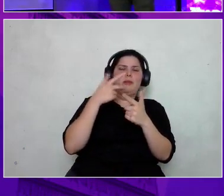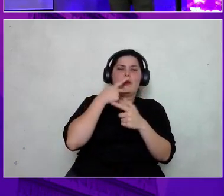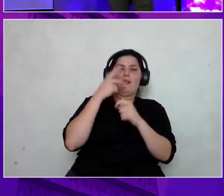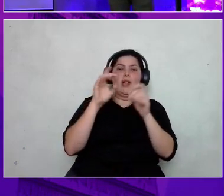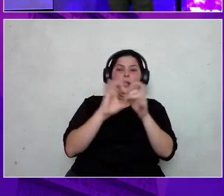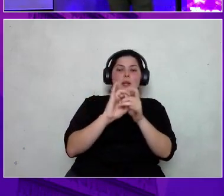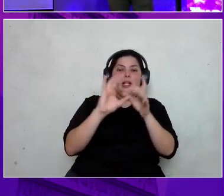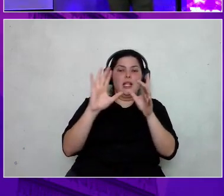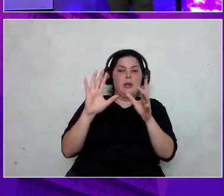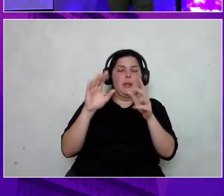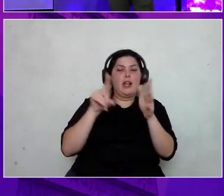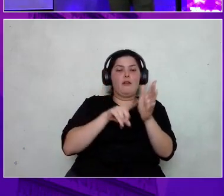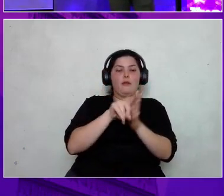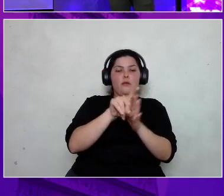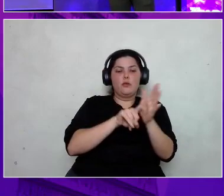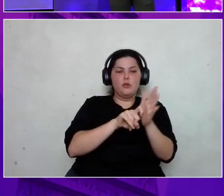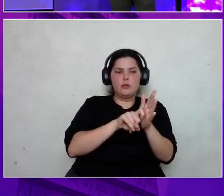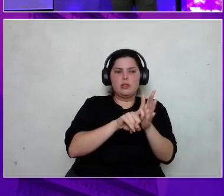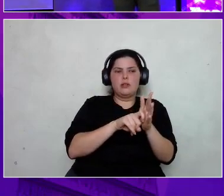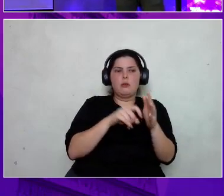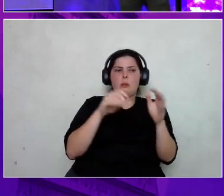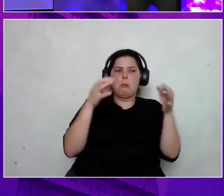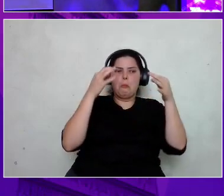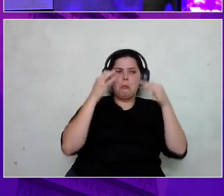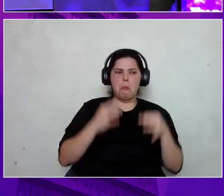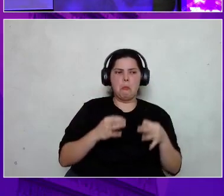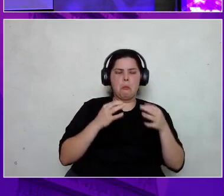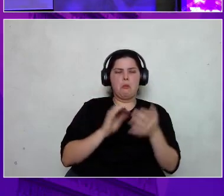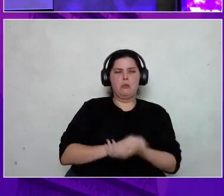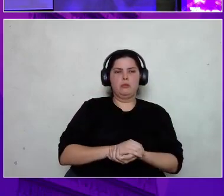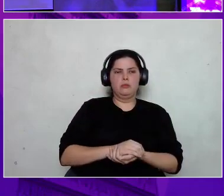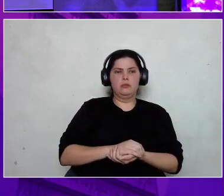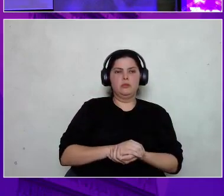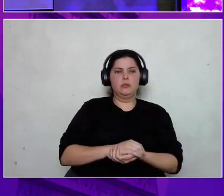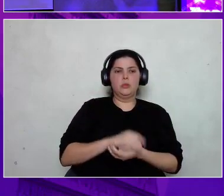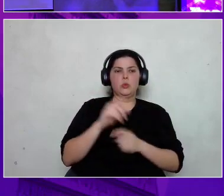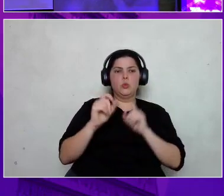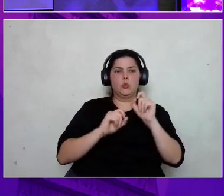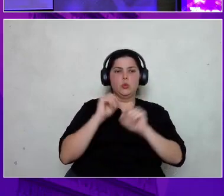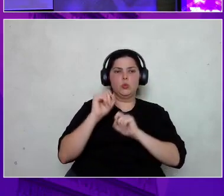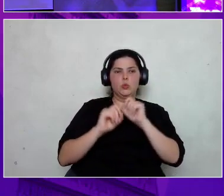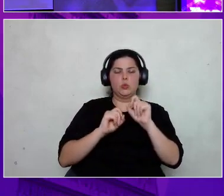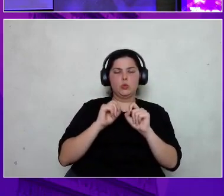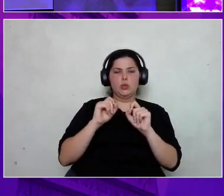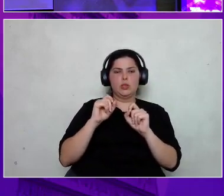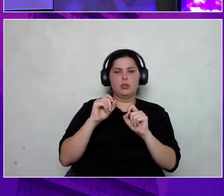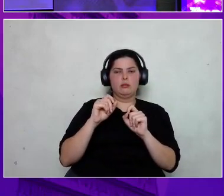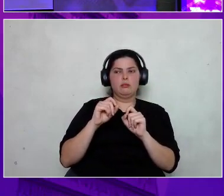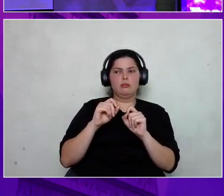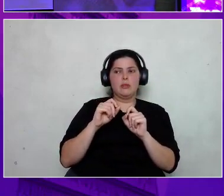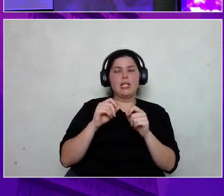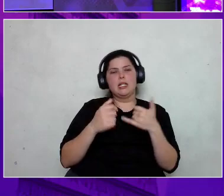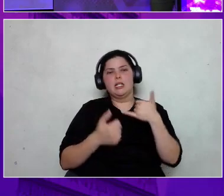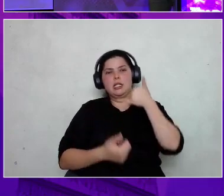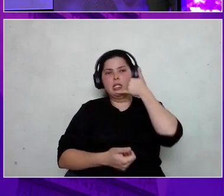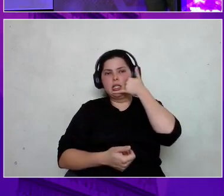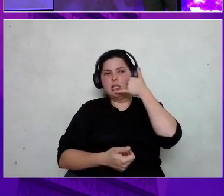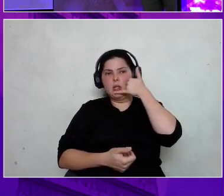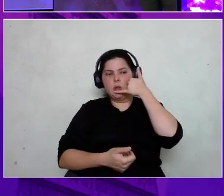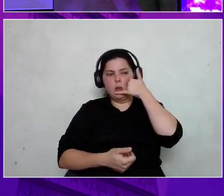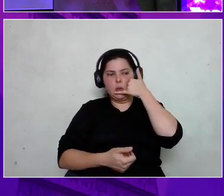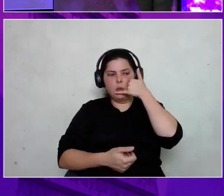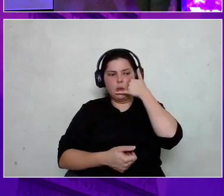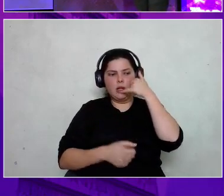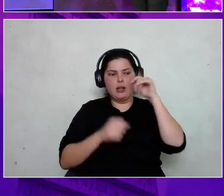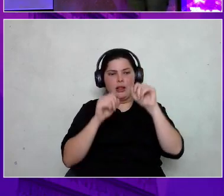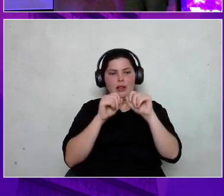funcionalidade seja íntegra, não só em celulares, telas maiores e menores, mas